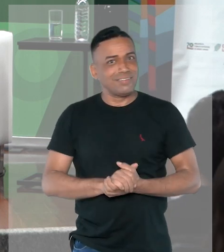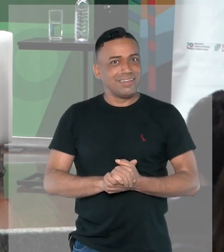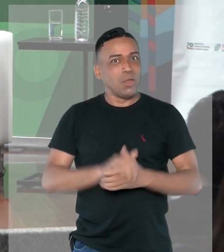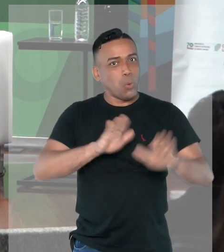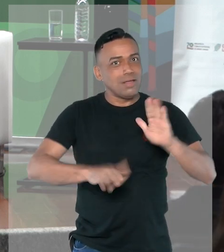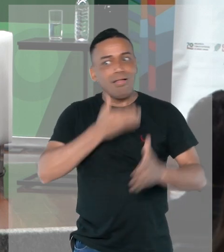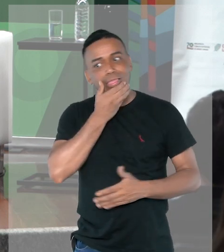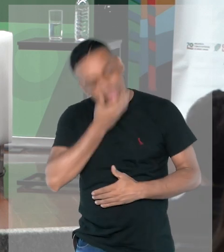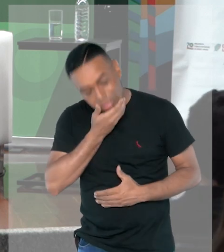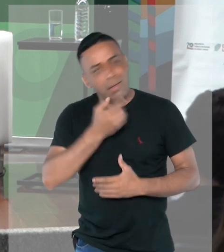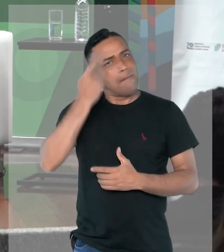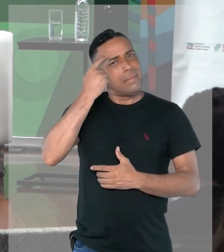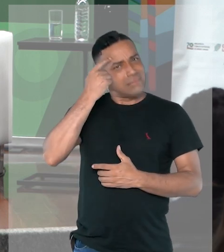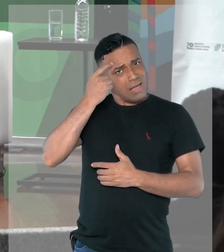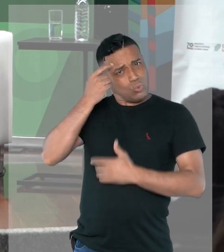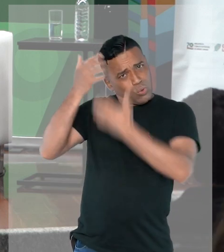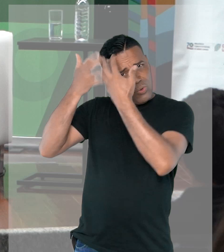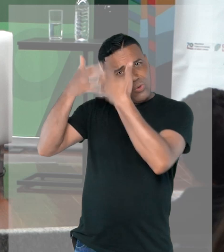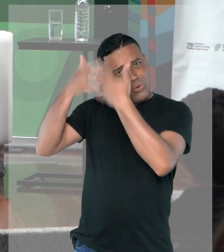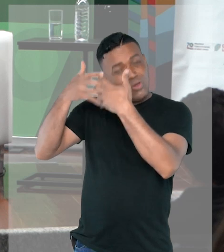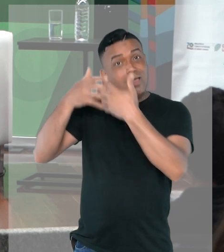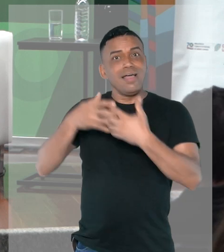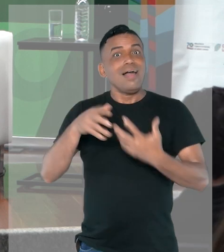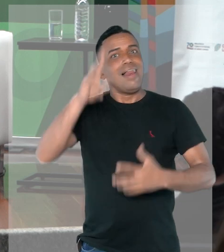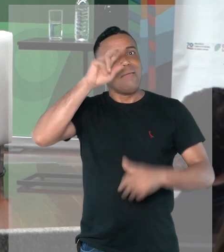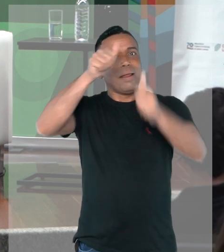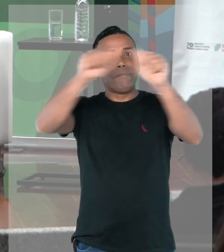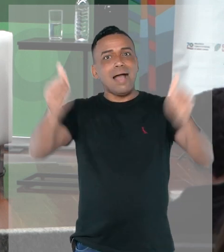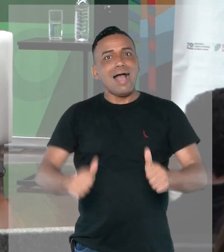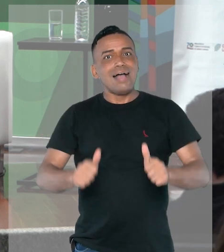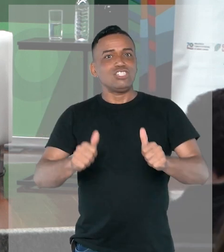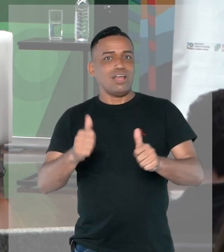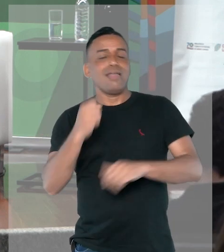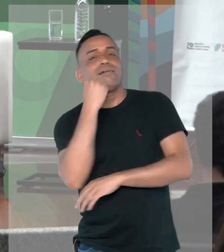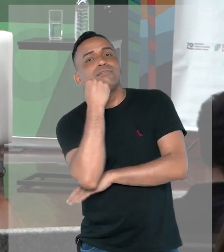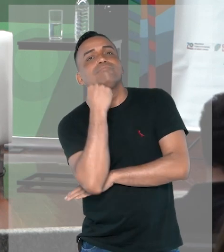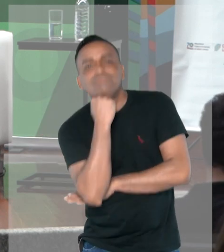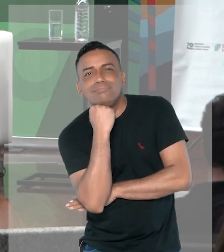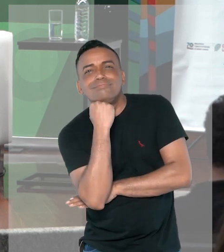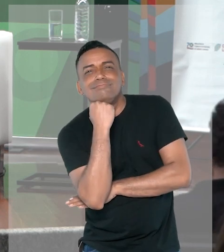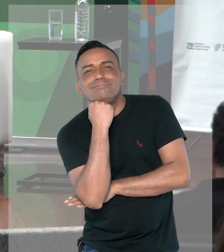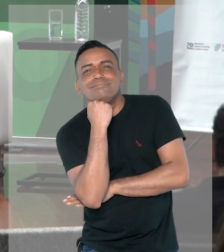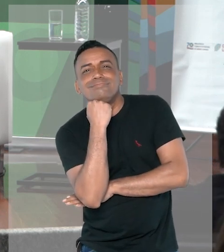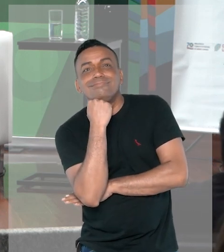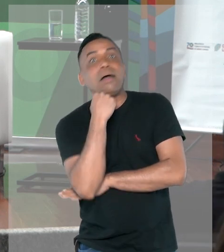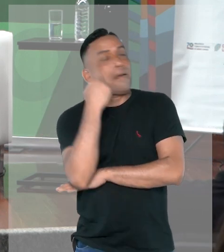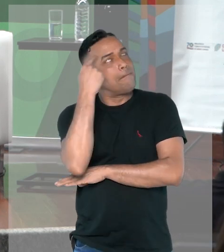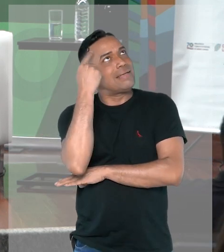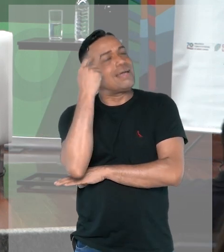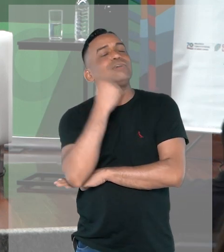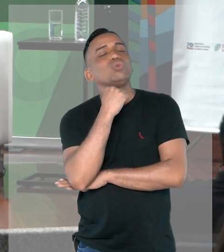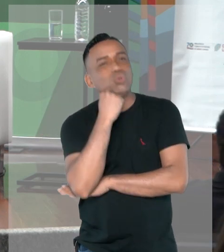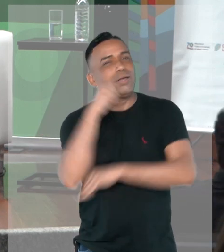caindo. Está pensando. O pensador de Rodin é assim, tem uma estátua que está pensando assim.